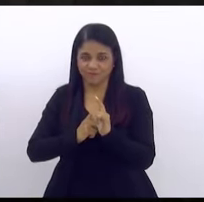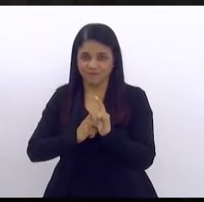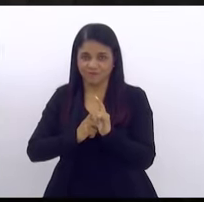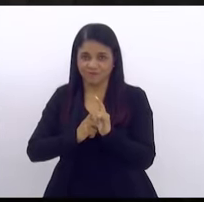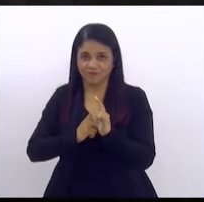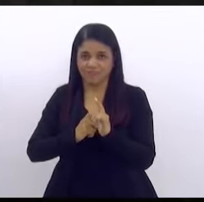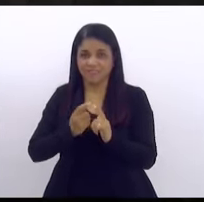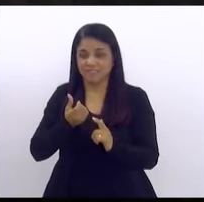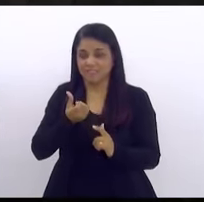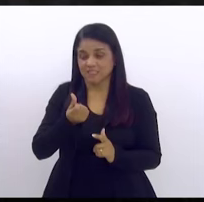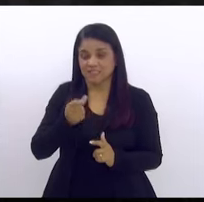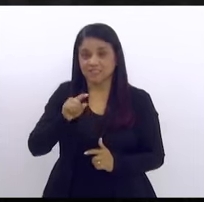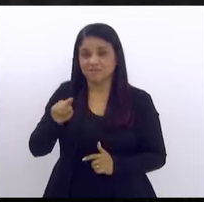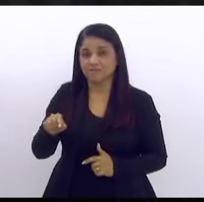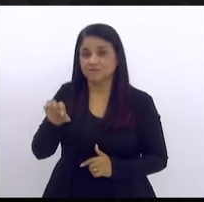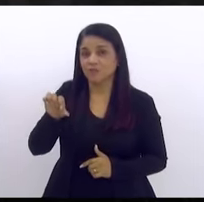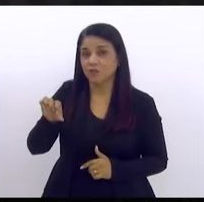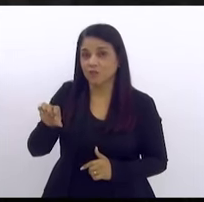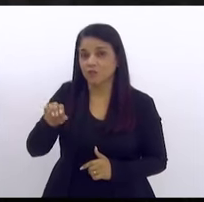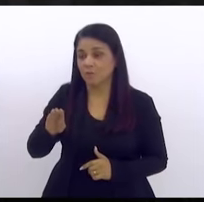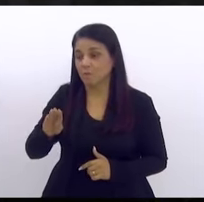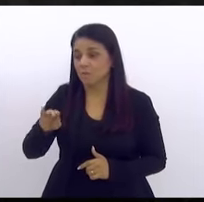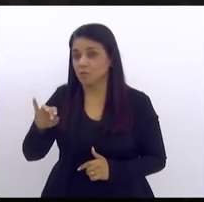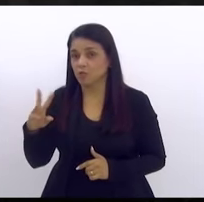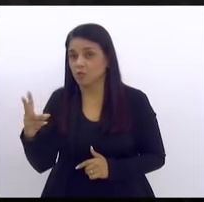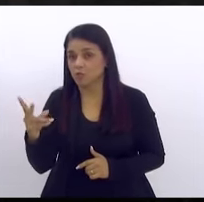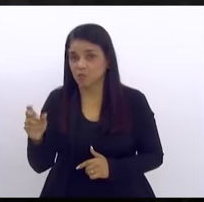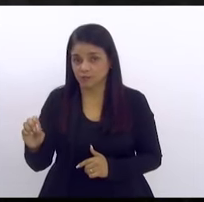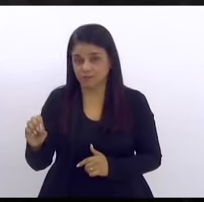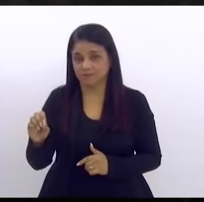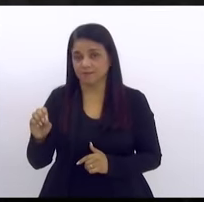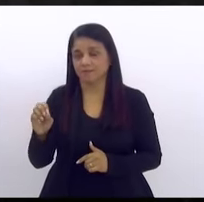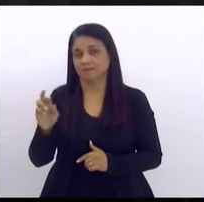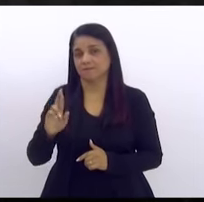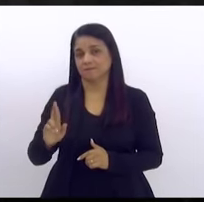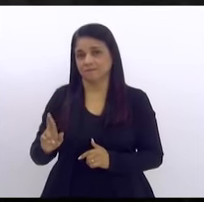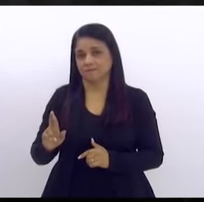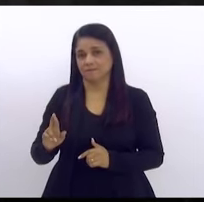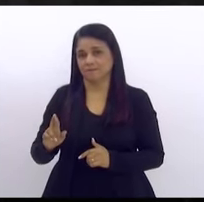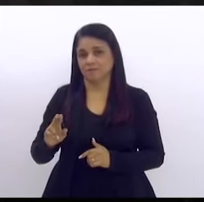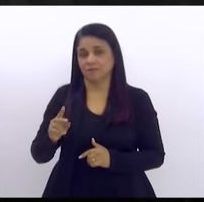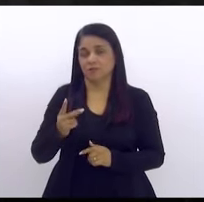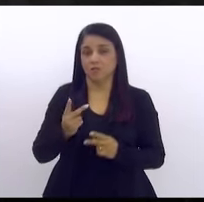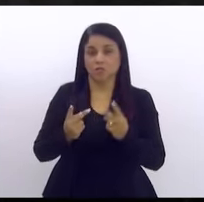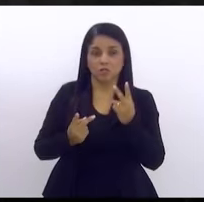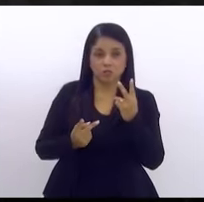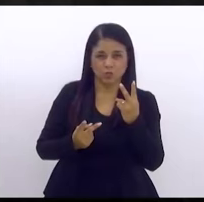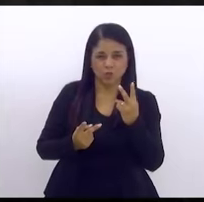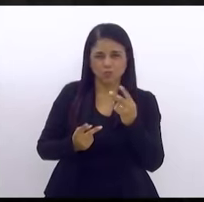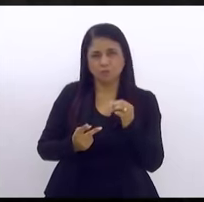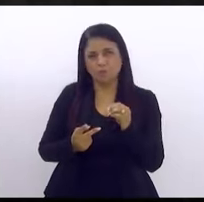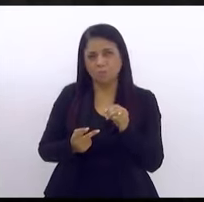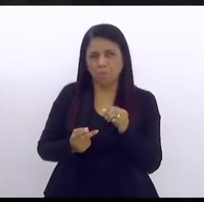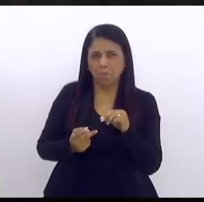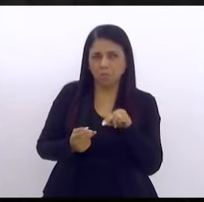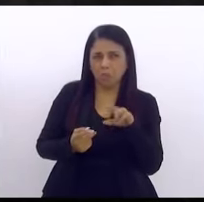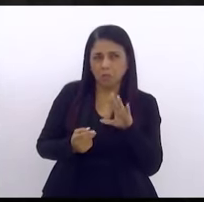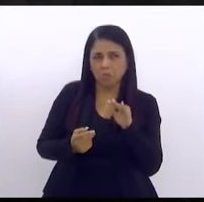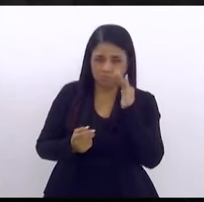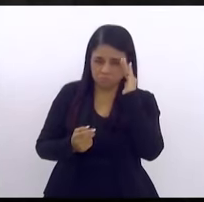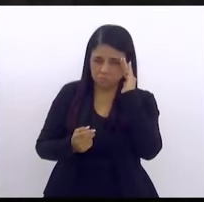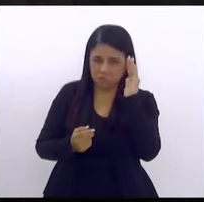são 6,9 bilhões de reais, 2 bilhões e pouquinho do principal e 4